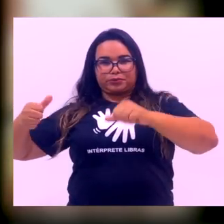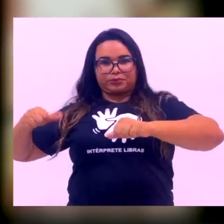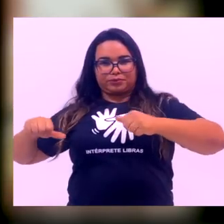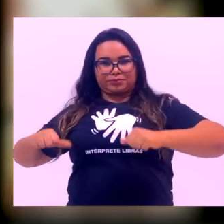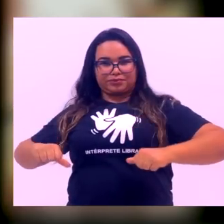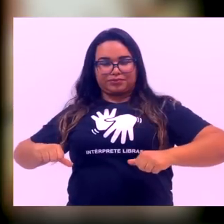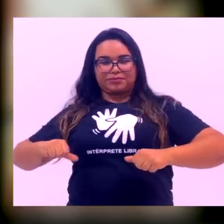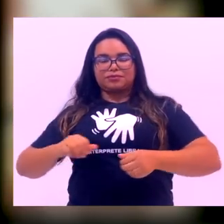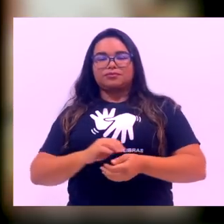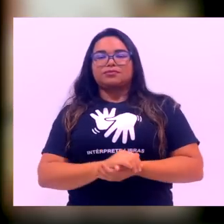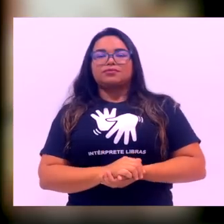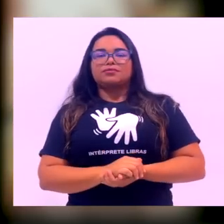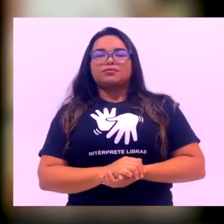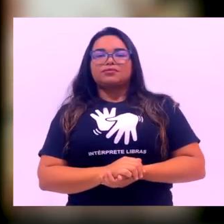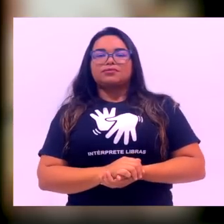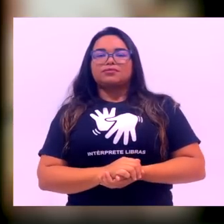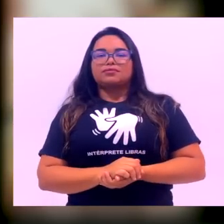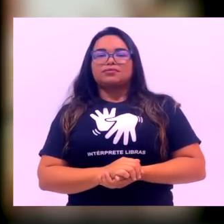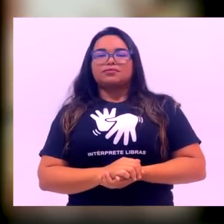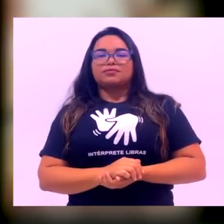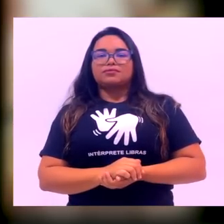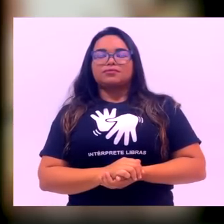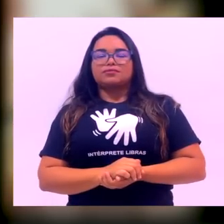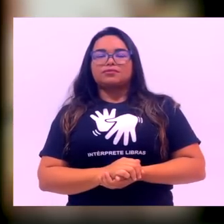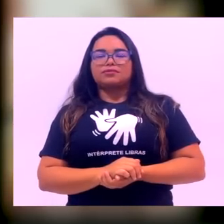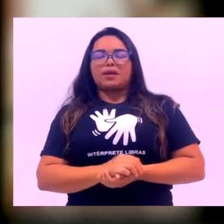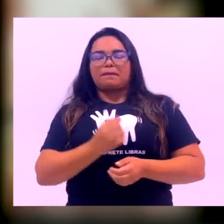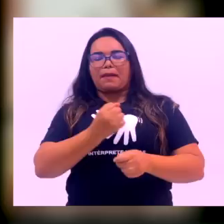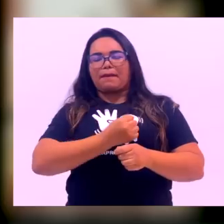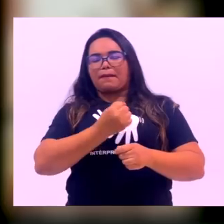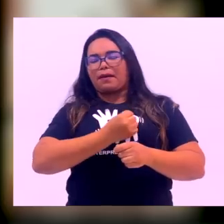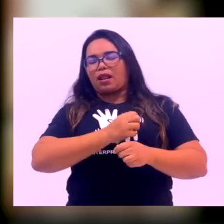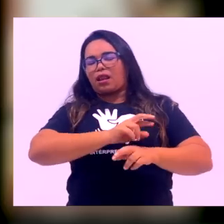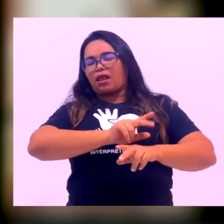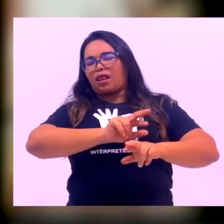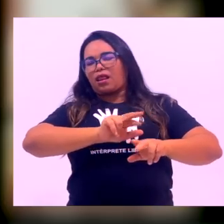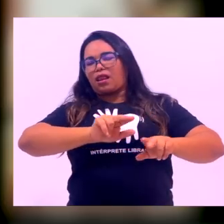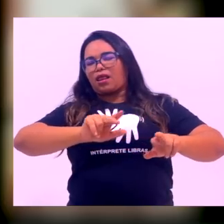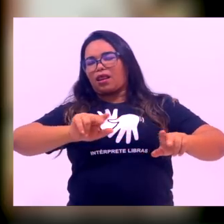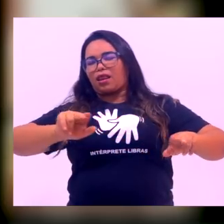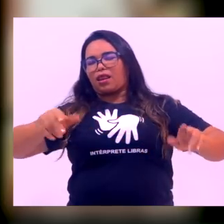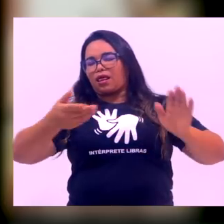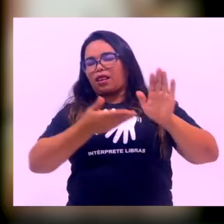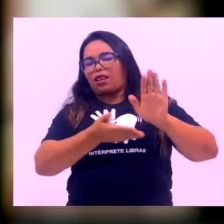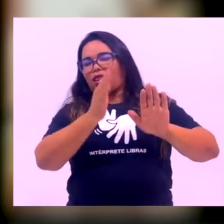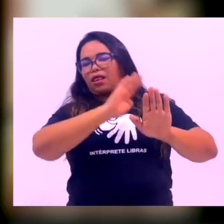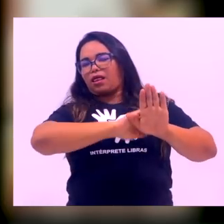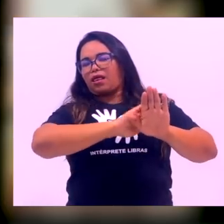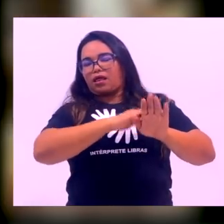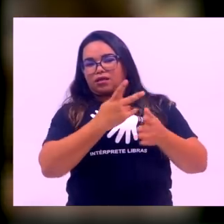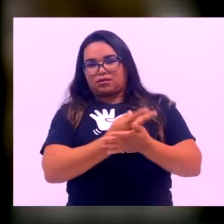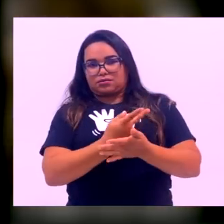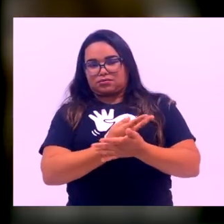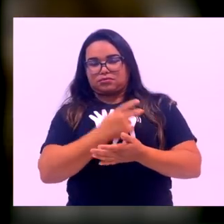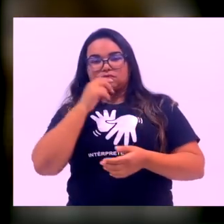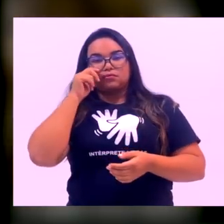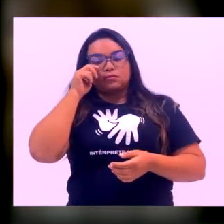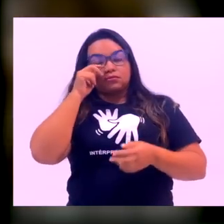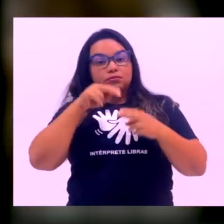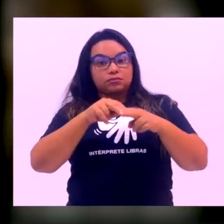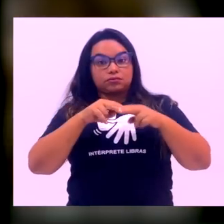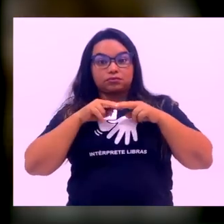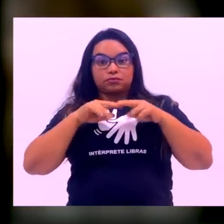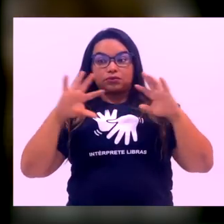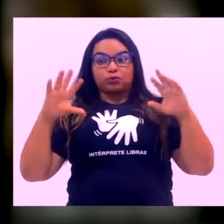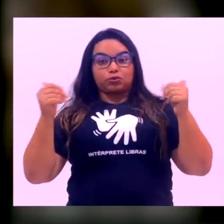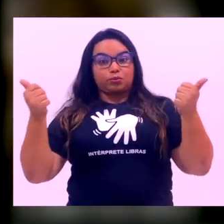de Lenin e de Stalin, que haviam assassinado milhões de pessoas por razões clandestinas, de